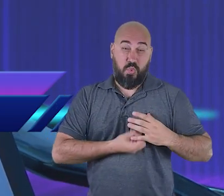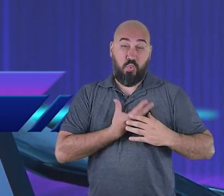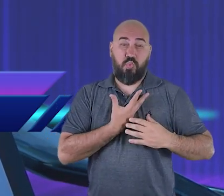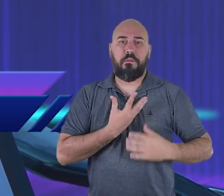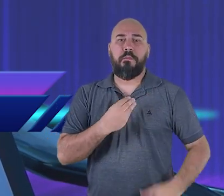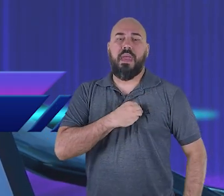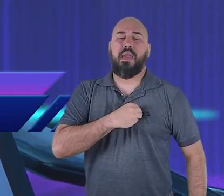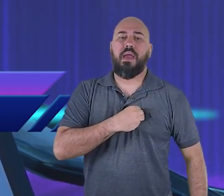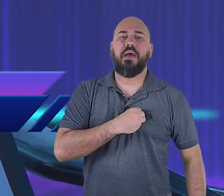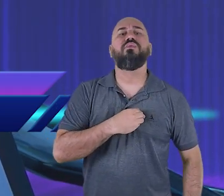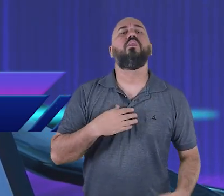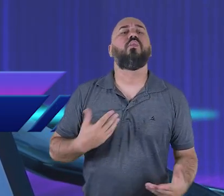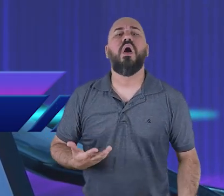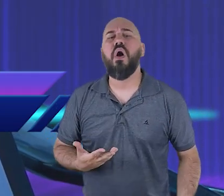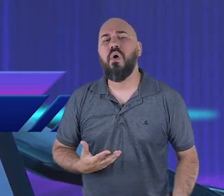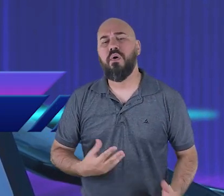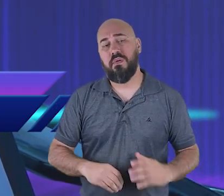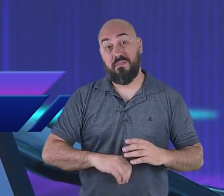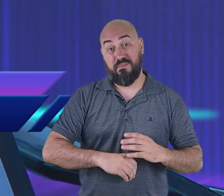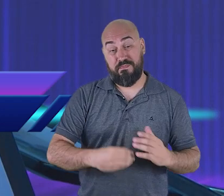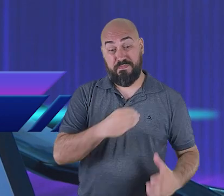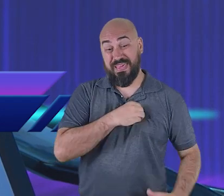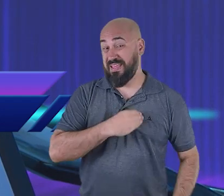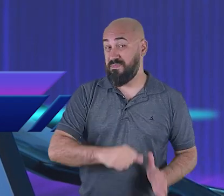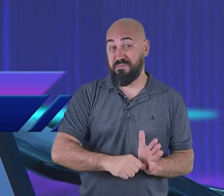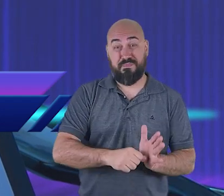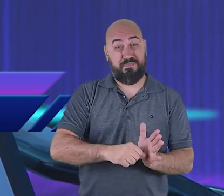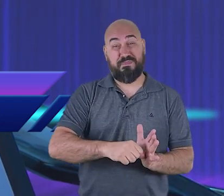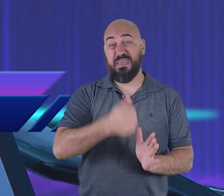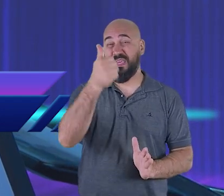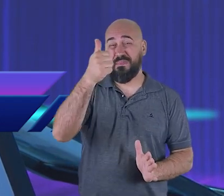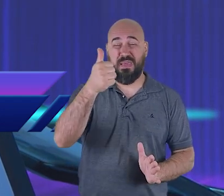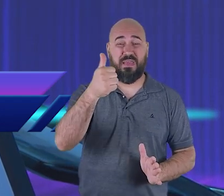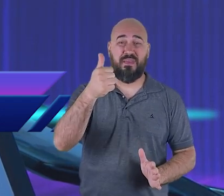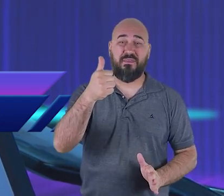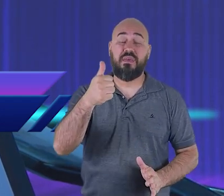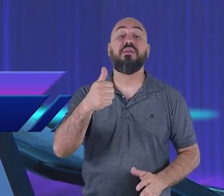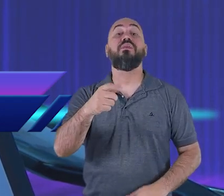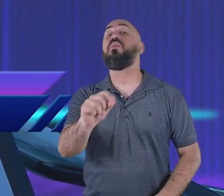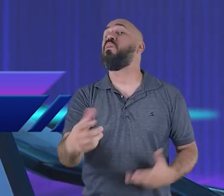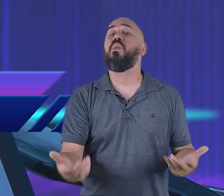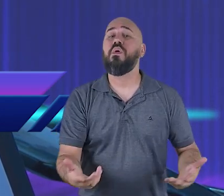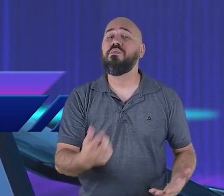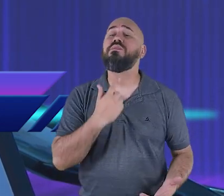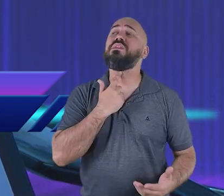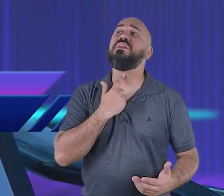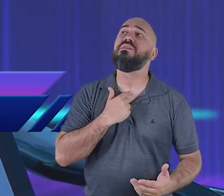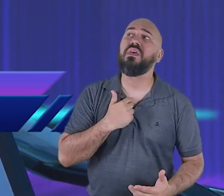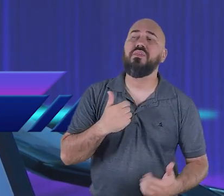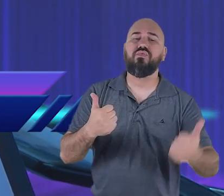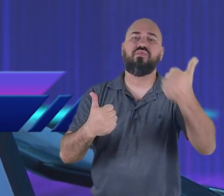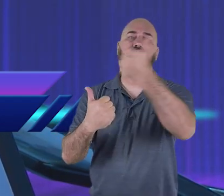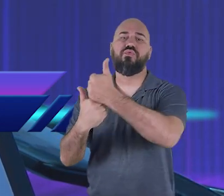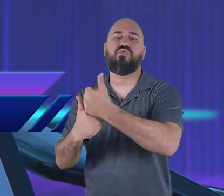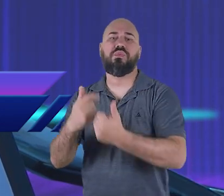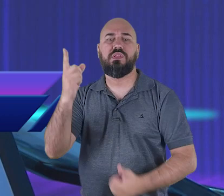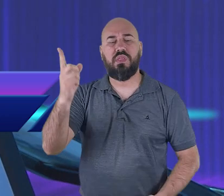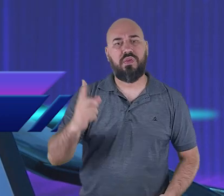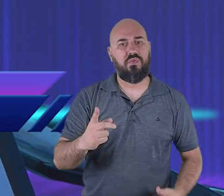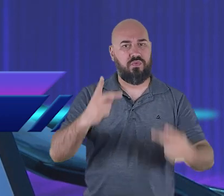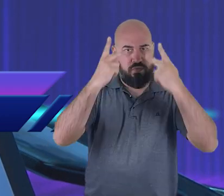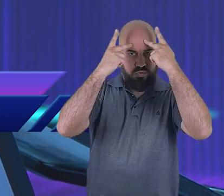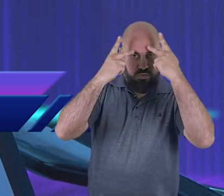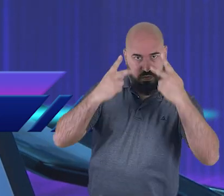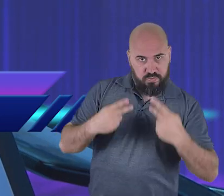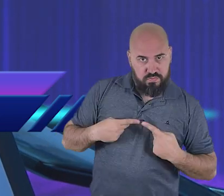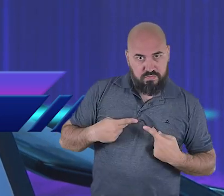o amor ao poder, o desejo de tomar o lugar de Deus, de estar no controle, foi o começo de